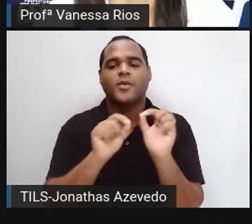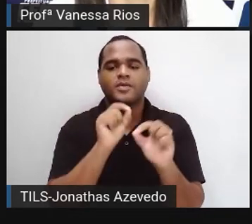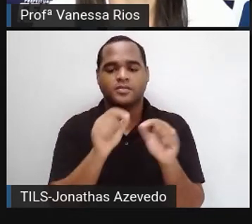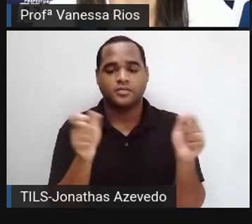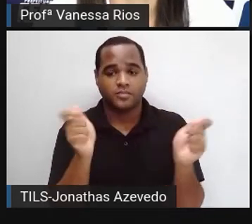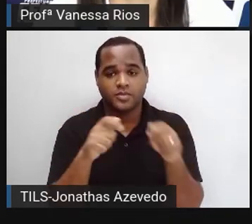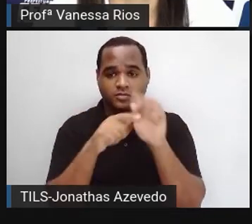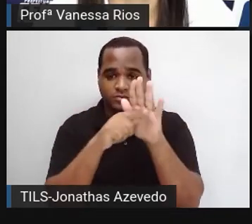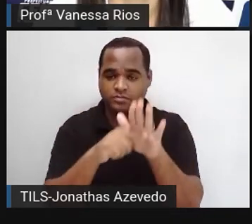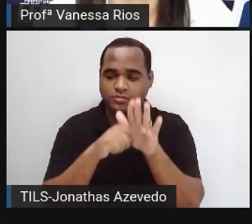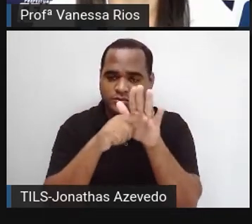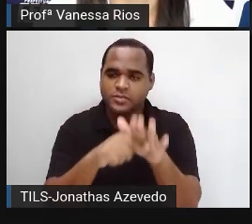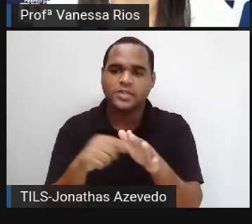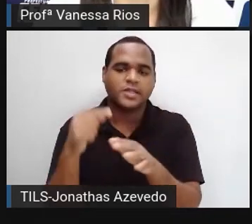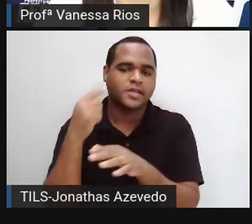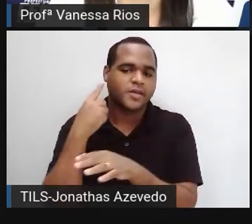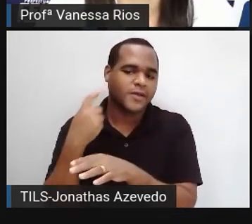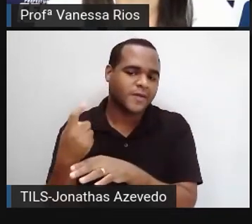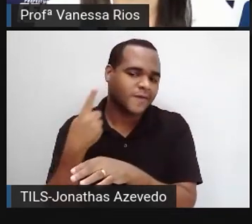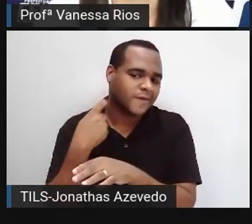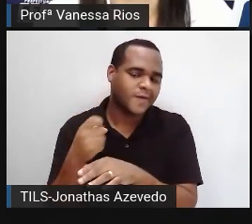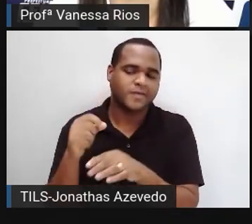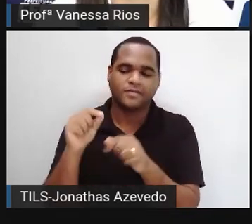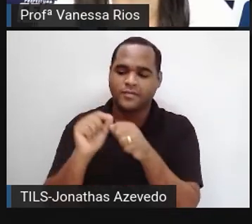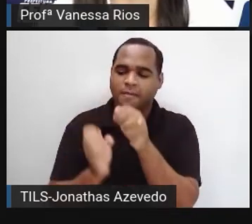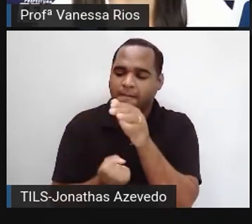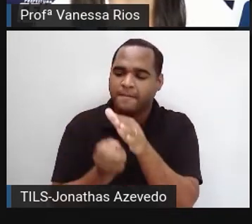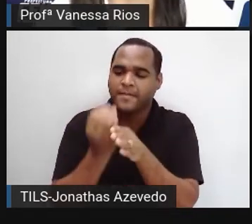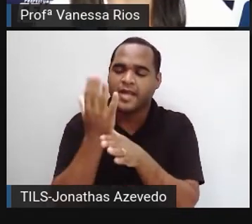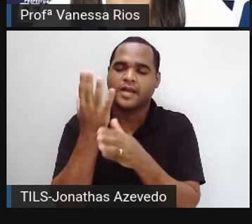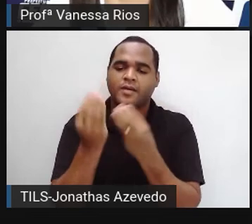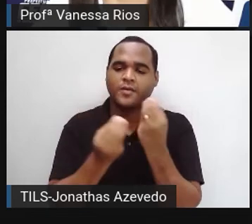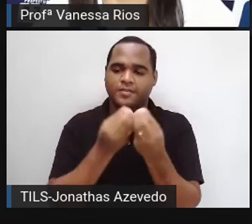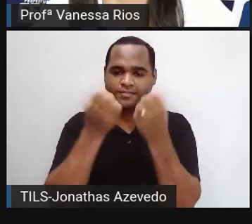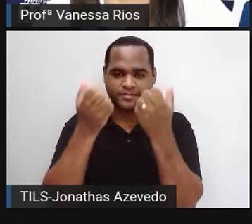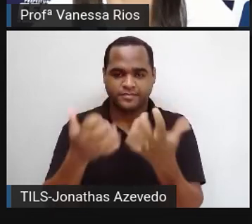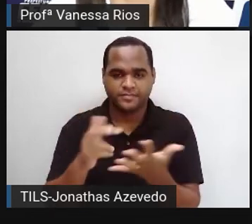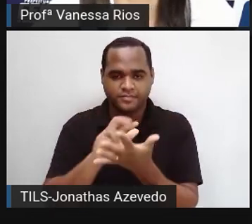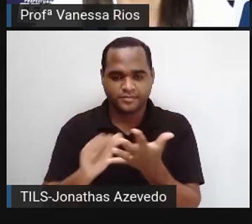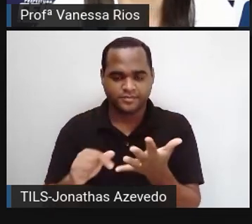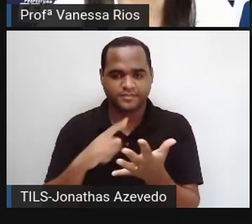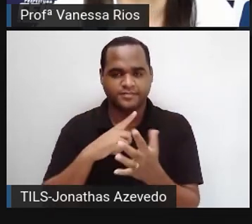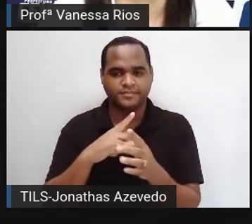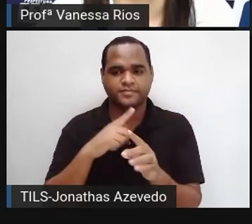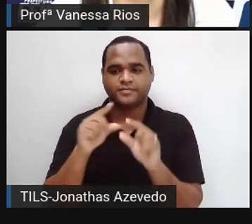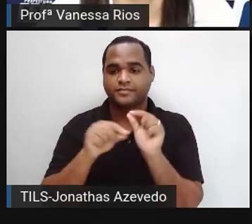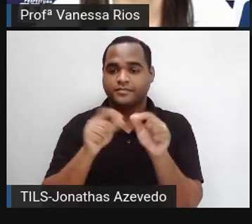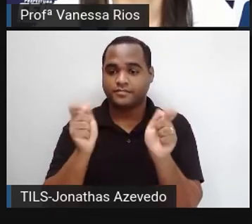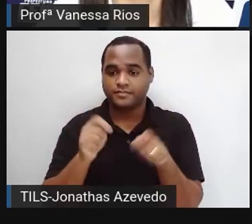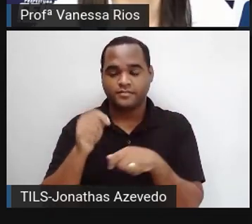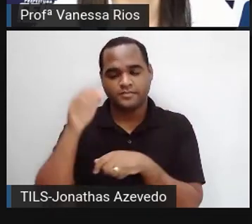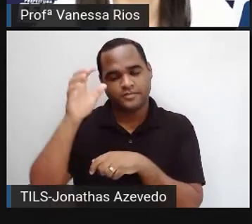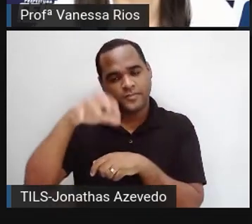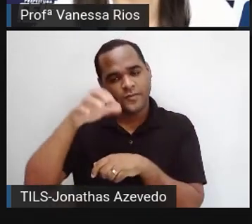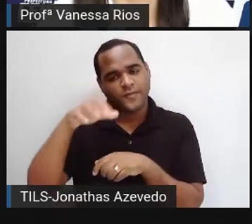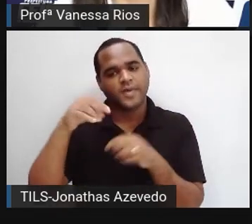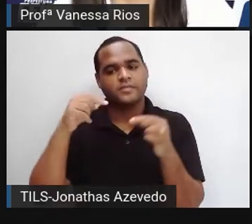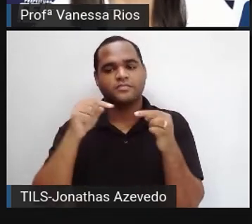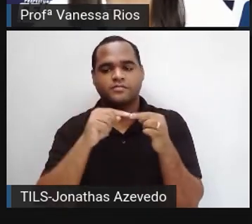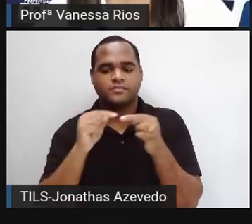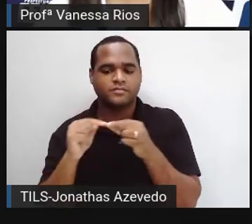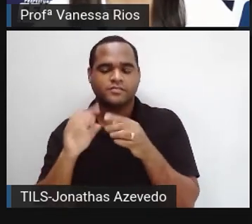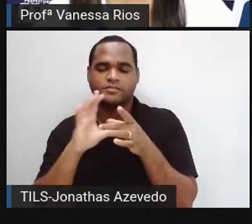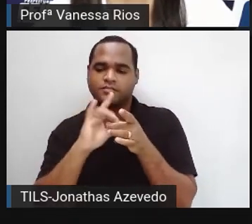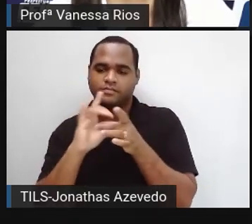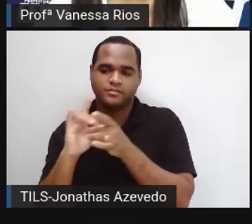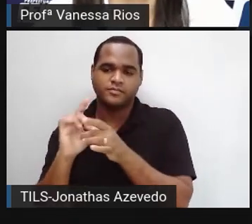na produção do som, da sonoplastia aí, quando se conta uma história onde tem chuva no contexto, né, no enredo